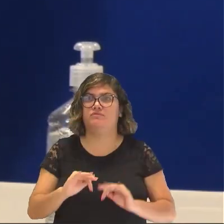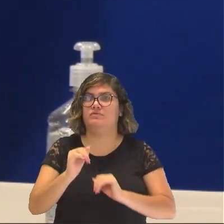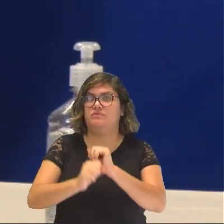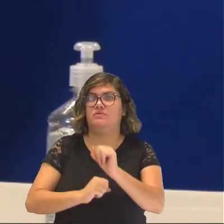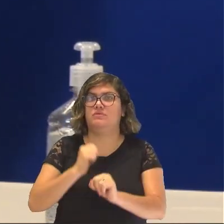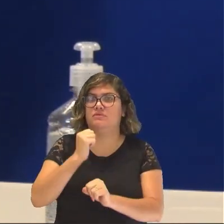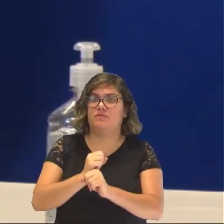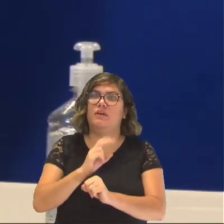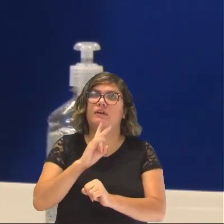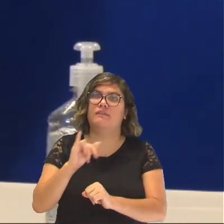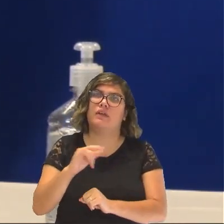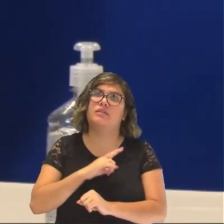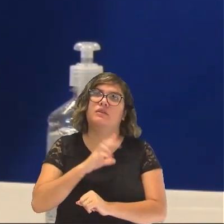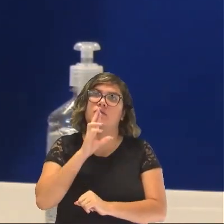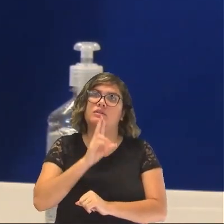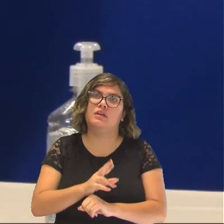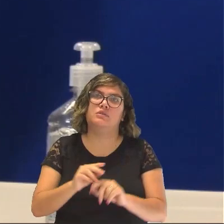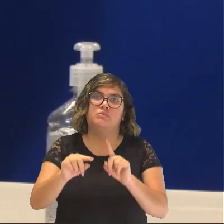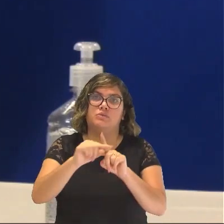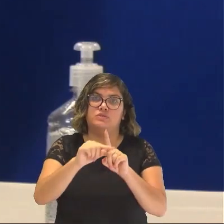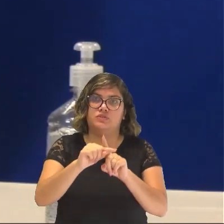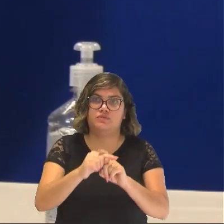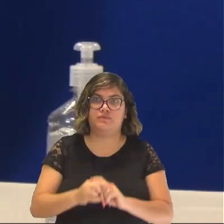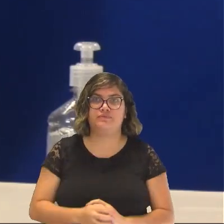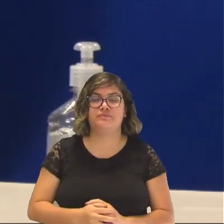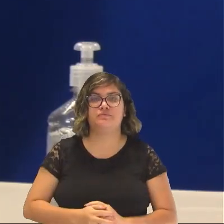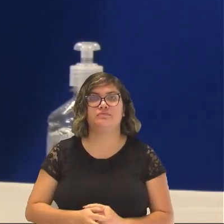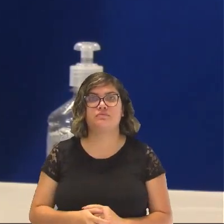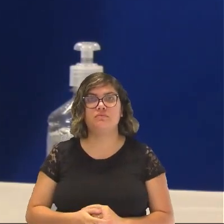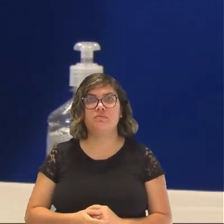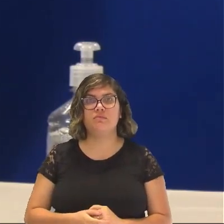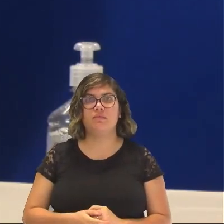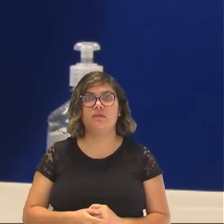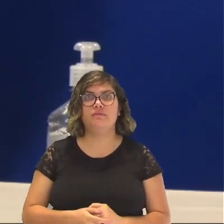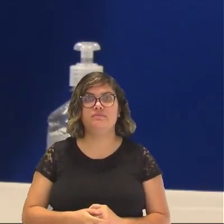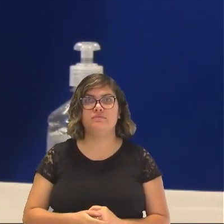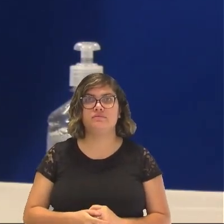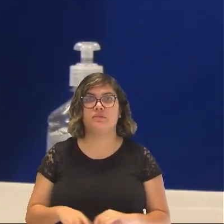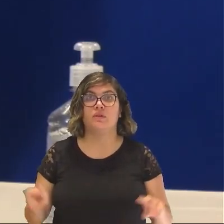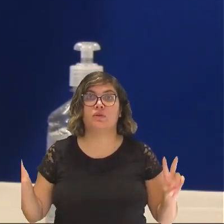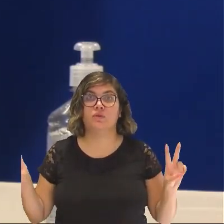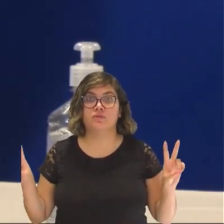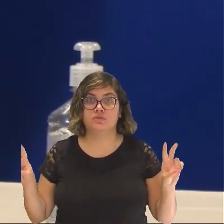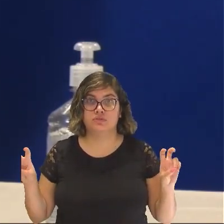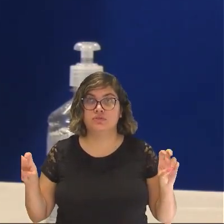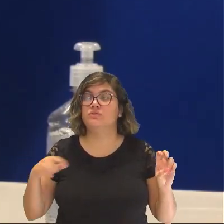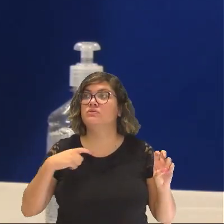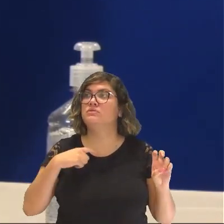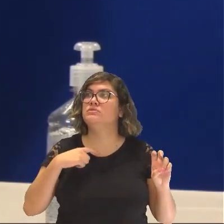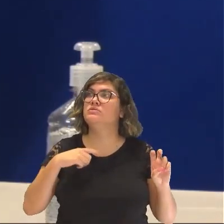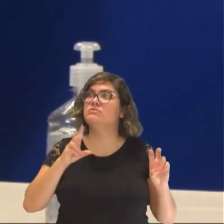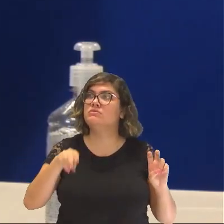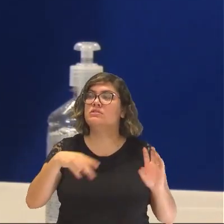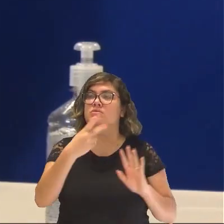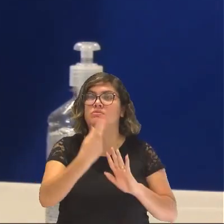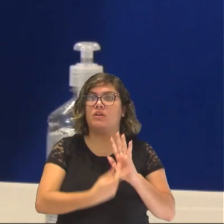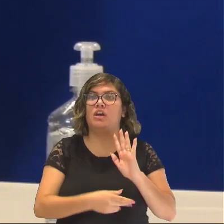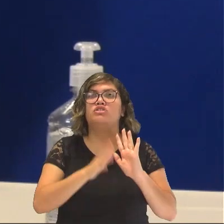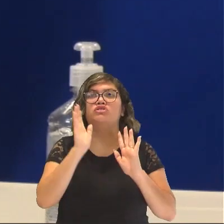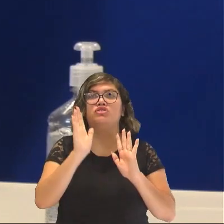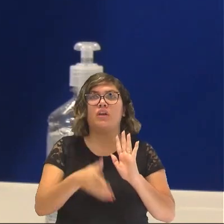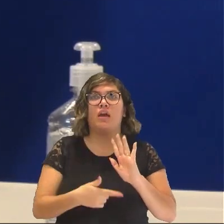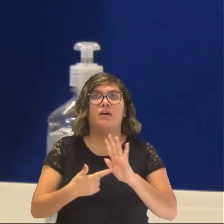resultado muito positivo desse projeto. Bom, o título desse, o nome desse projeto, ele já